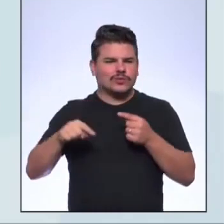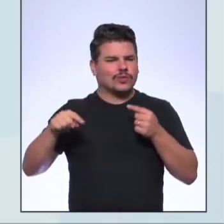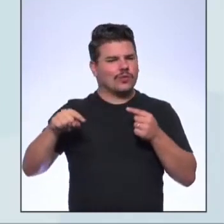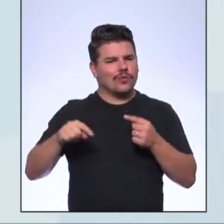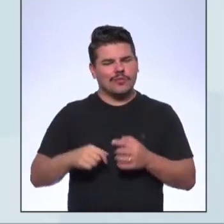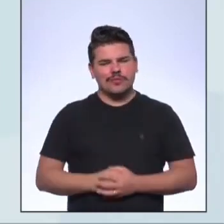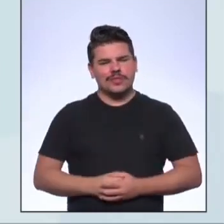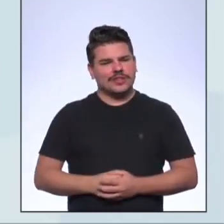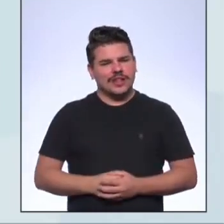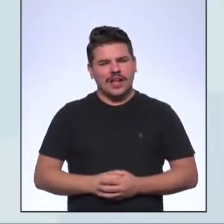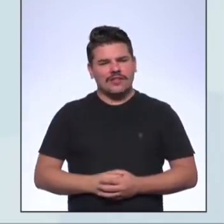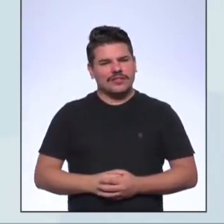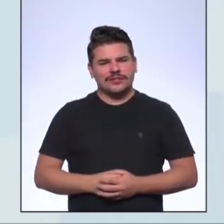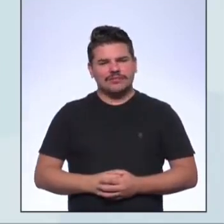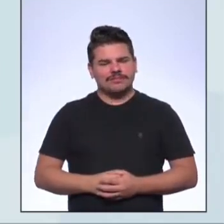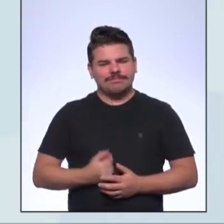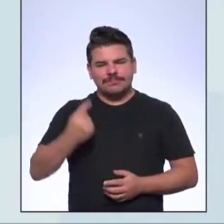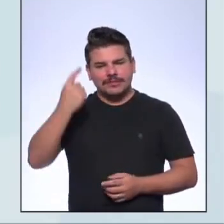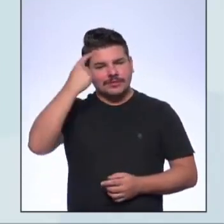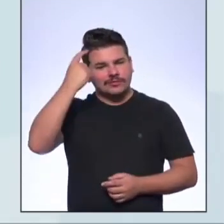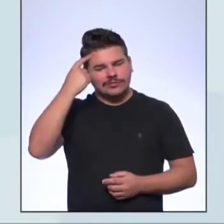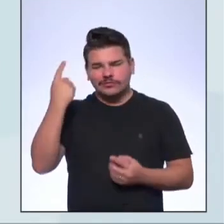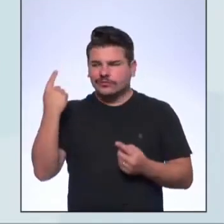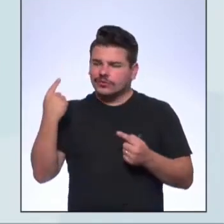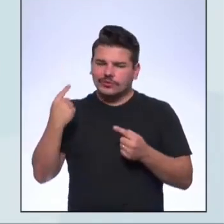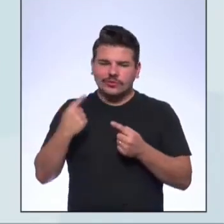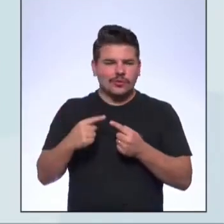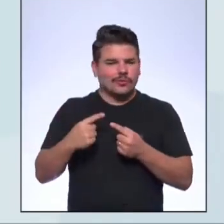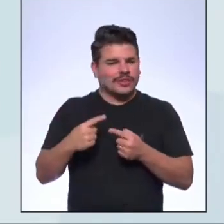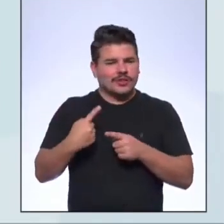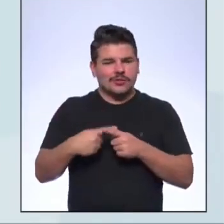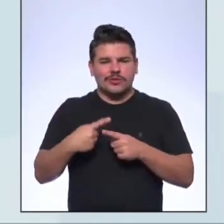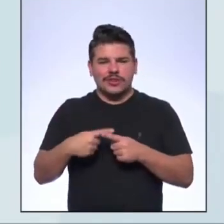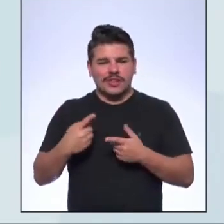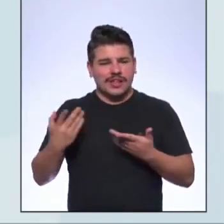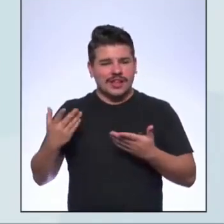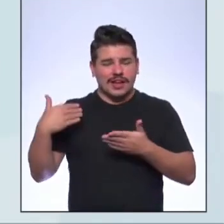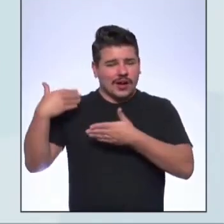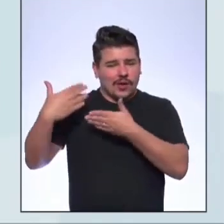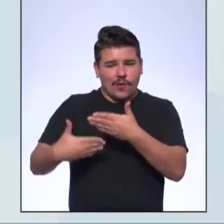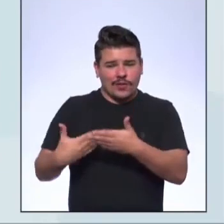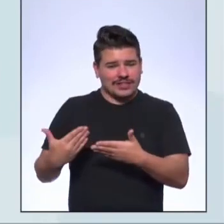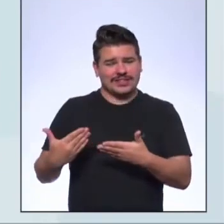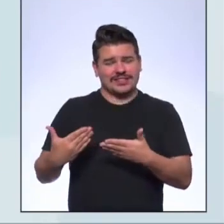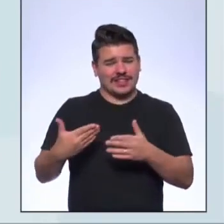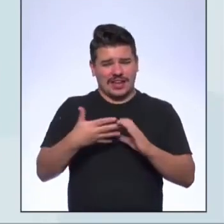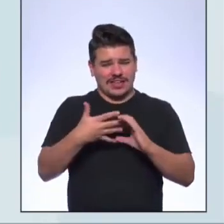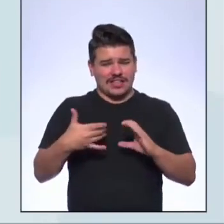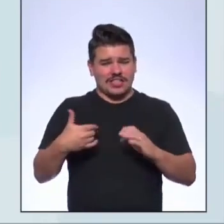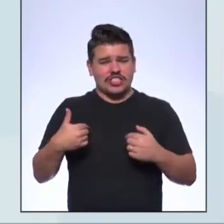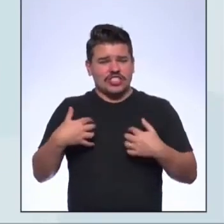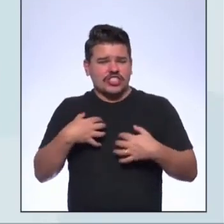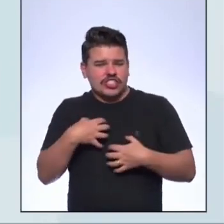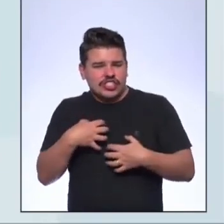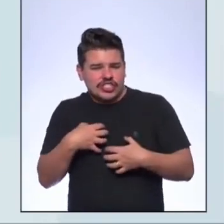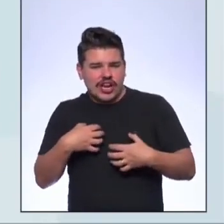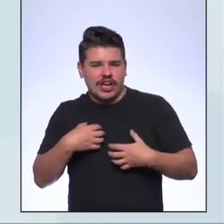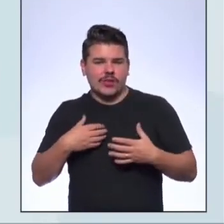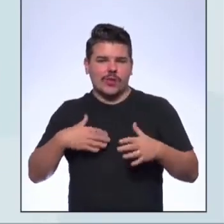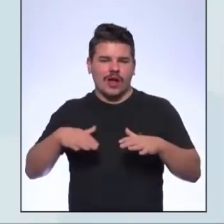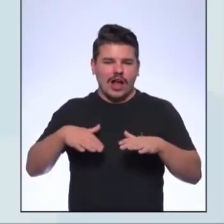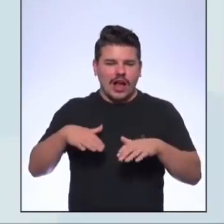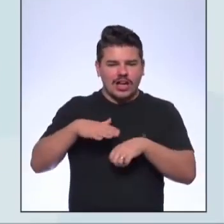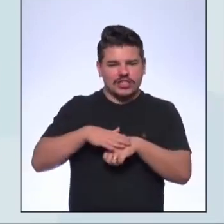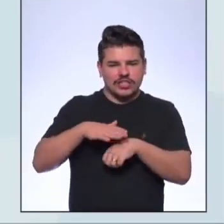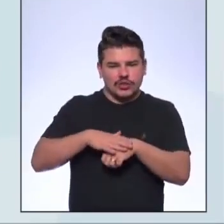não era compatível com, por exemplo, algumas características em relação a comportamento, características em relação